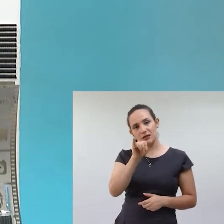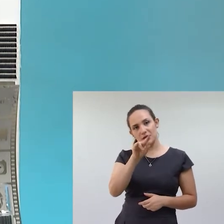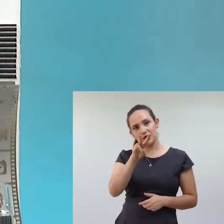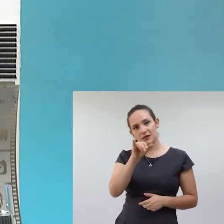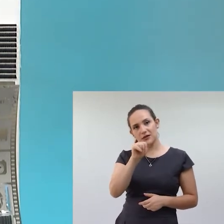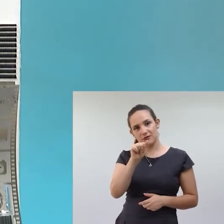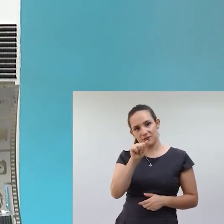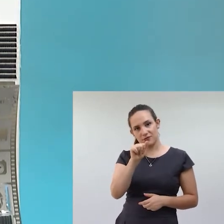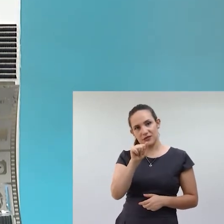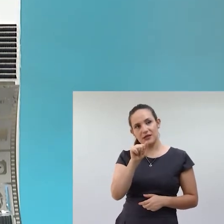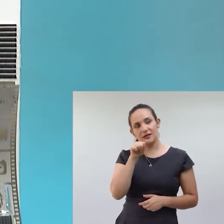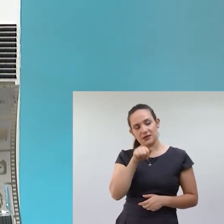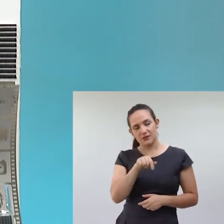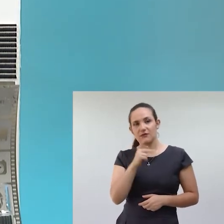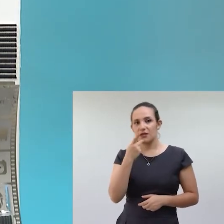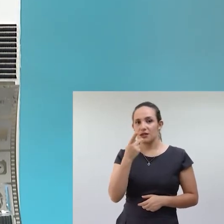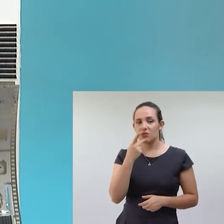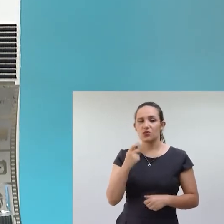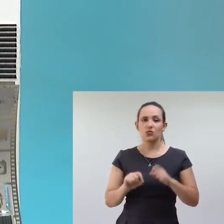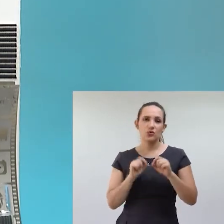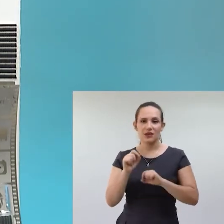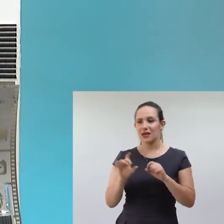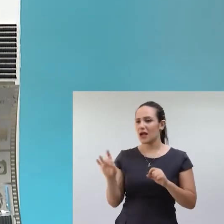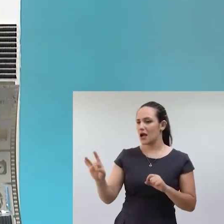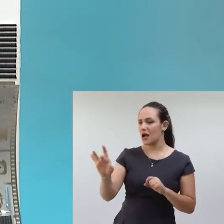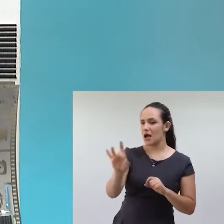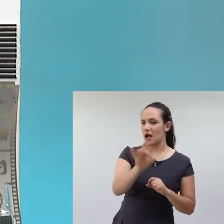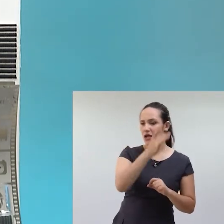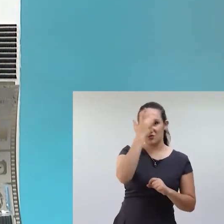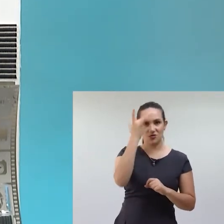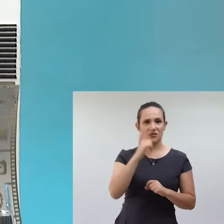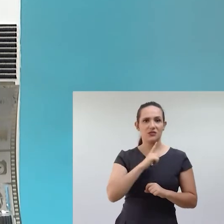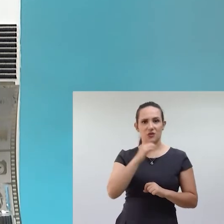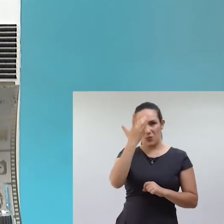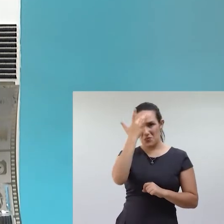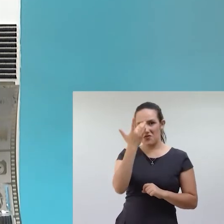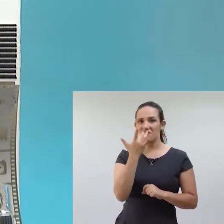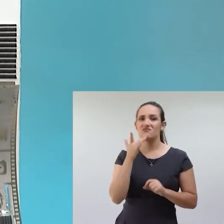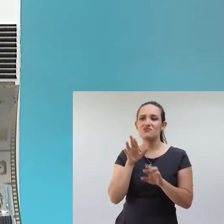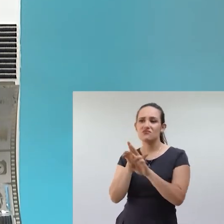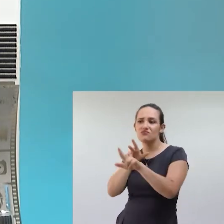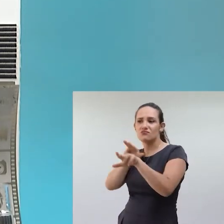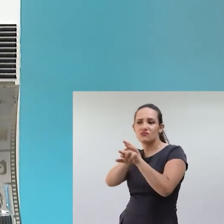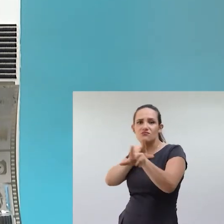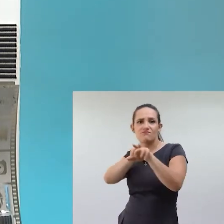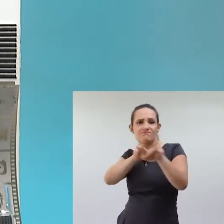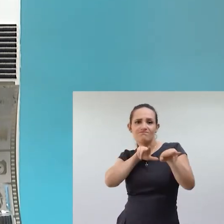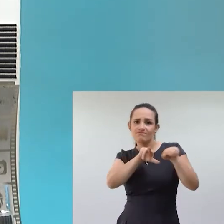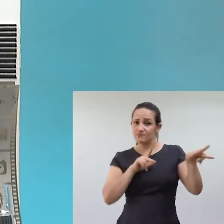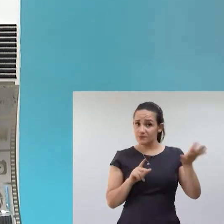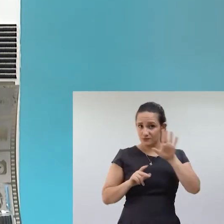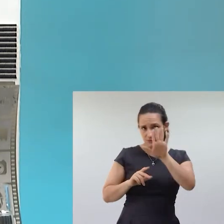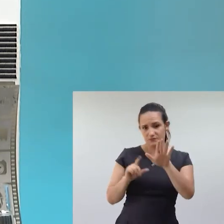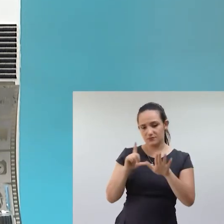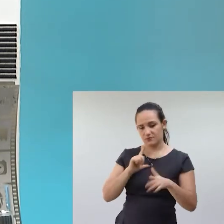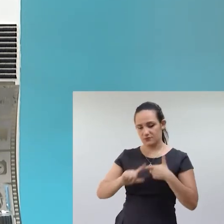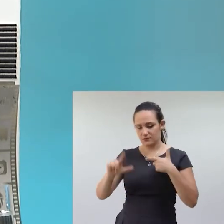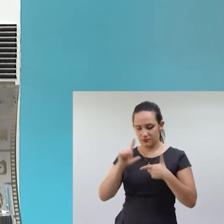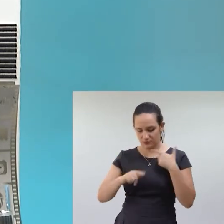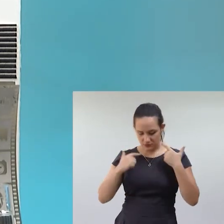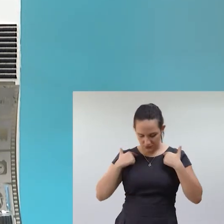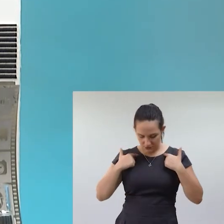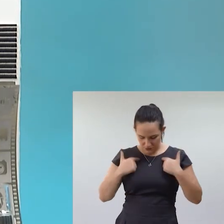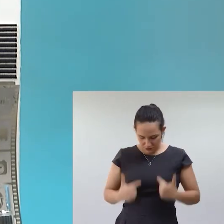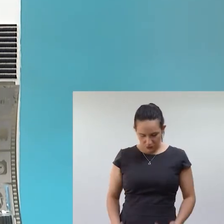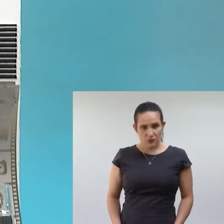Lívia Machado. Cada ser humano é um universo, todo mundo é afetado de maneira diferente por isso. Além das